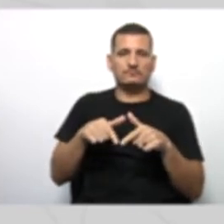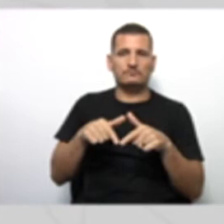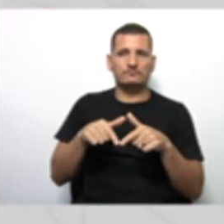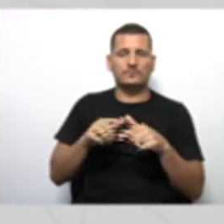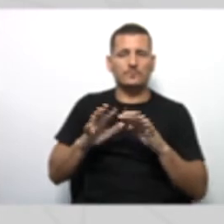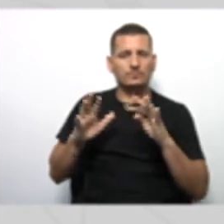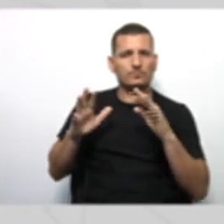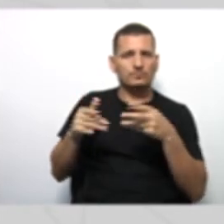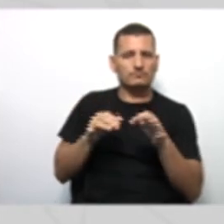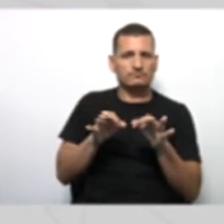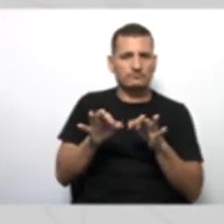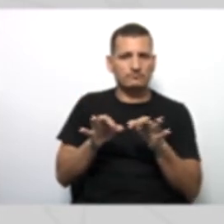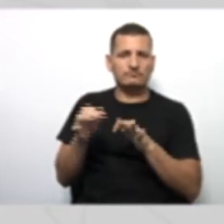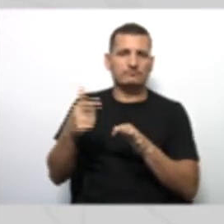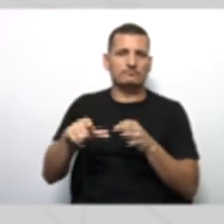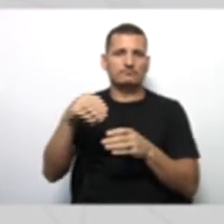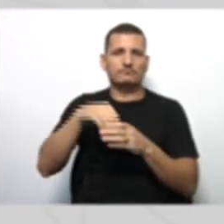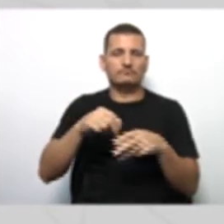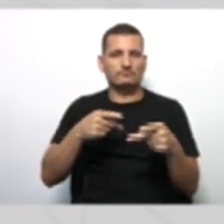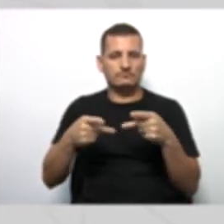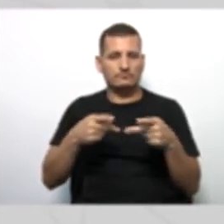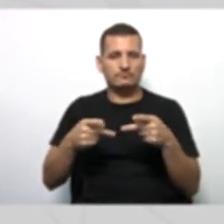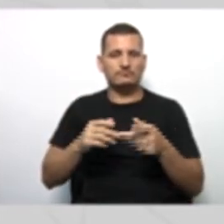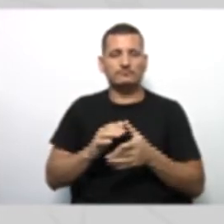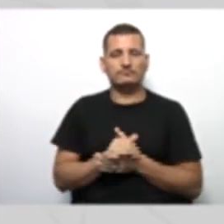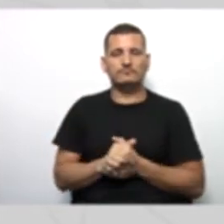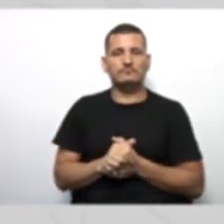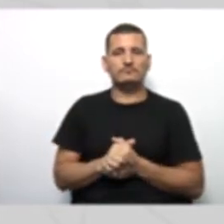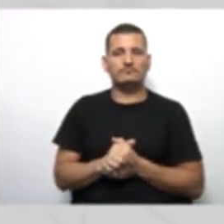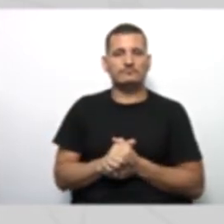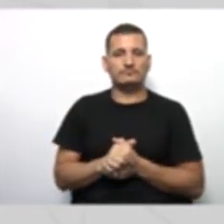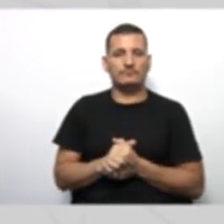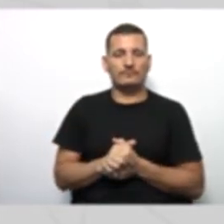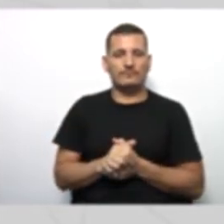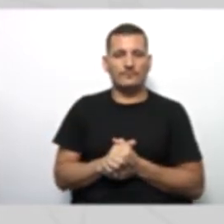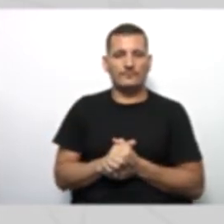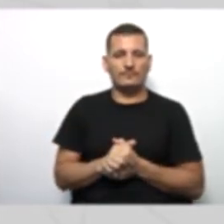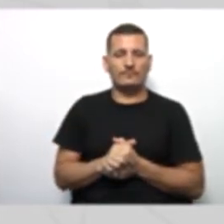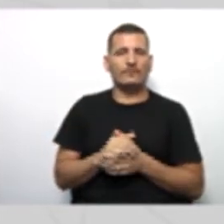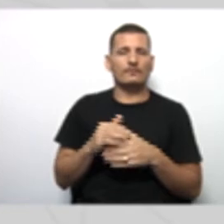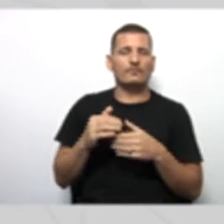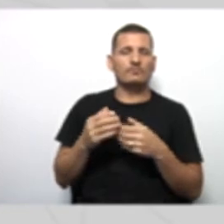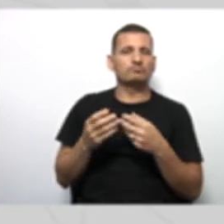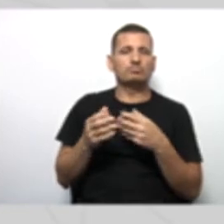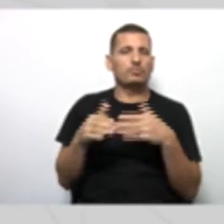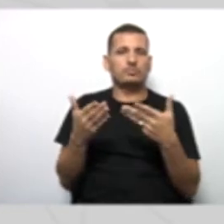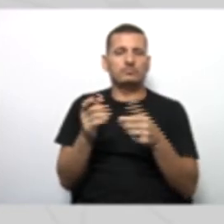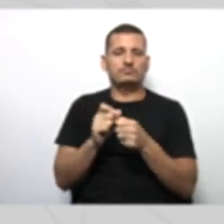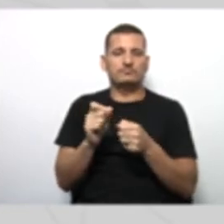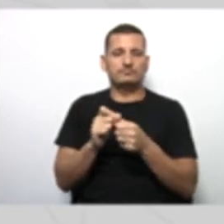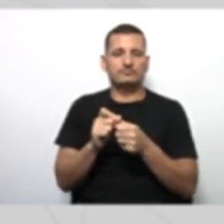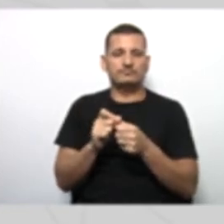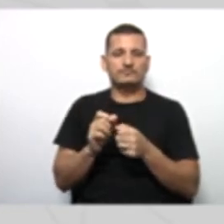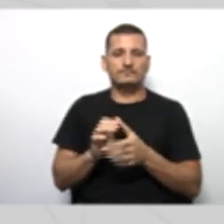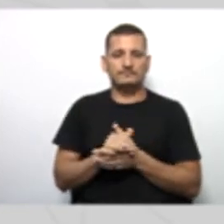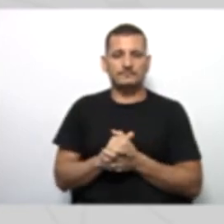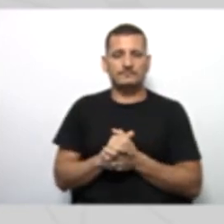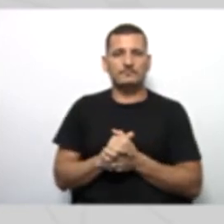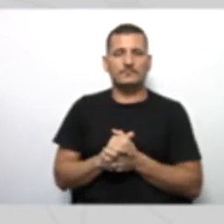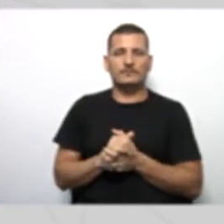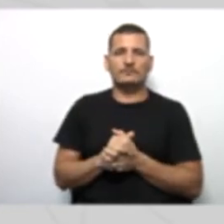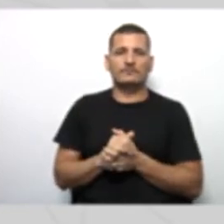dos riscos, tá? Identificados e das respostas dadas aos mesmos. Então, gente, depois que a gente monitora,